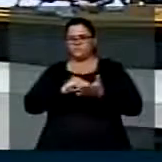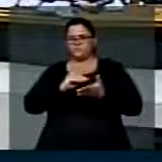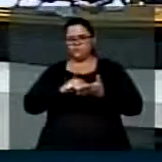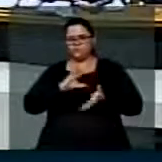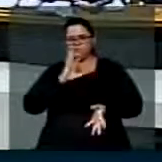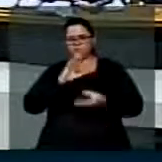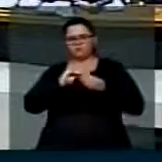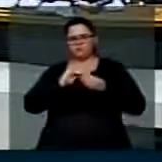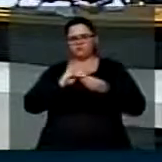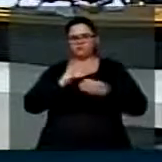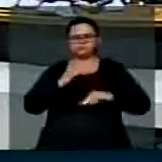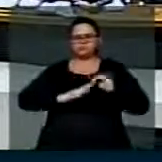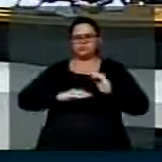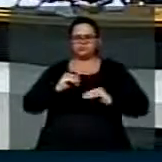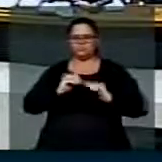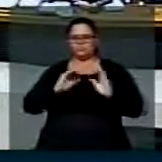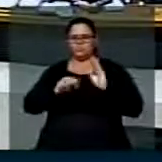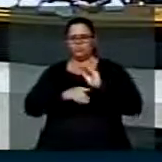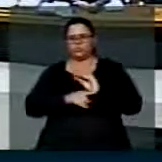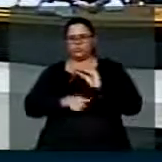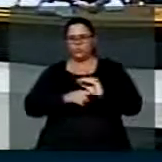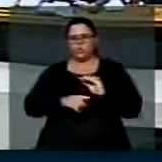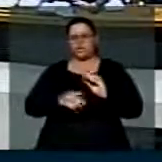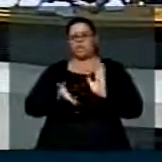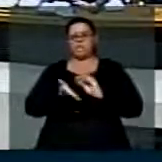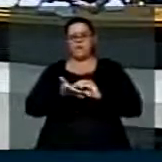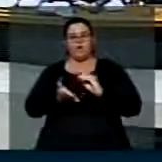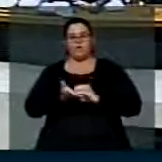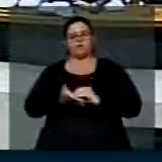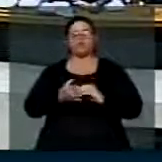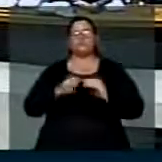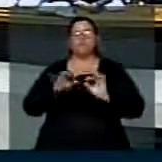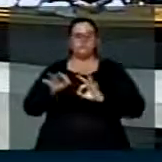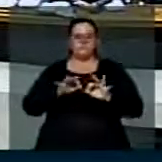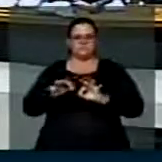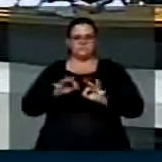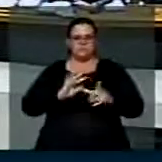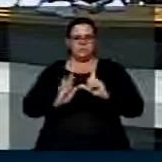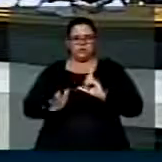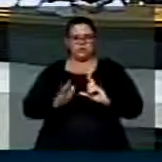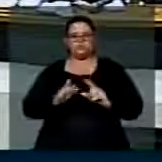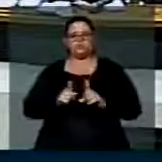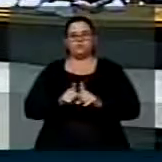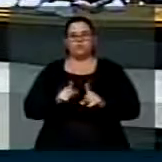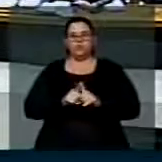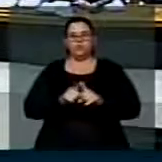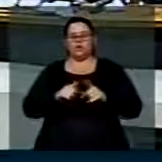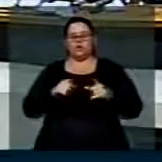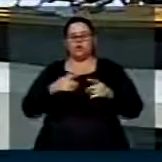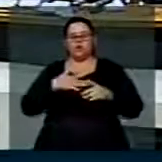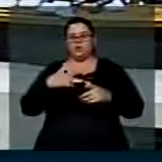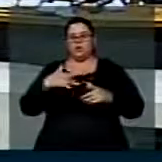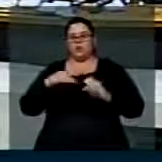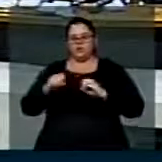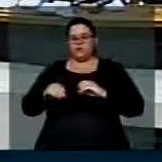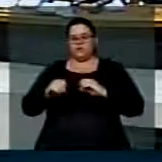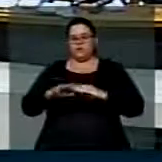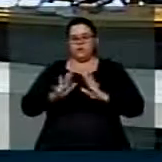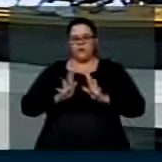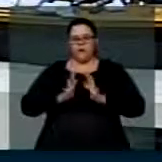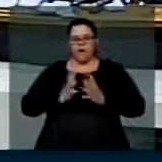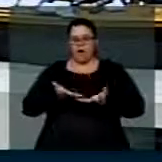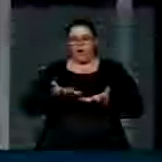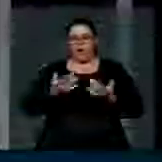coisa pública, a falta de planejamento, a escandalosa situação da saúde e da educação, o aparelhamento